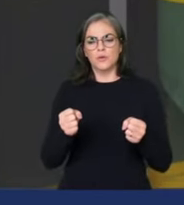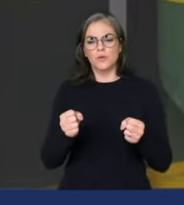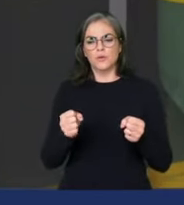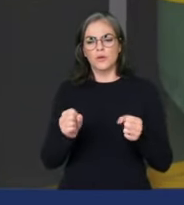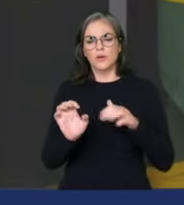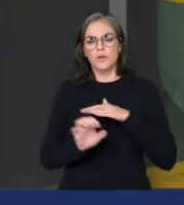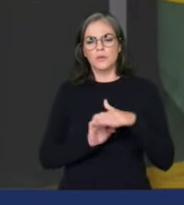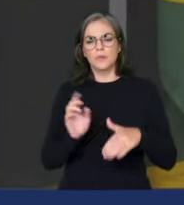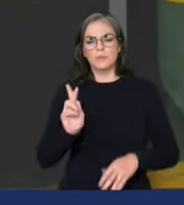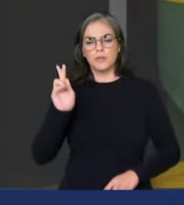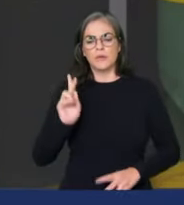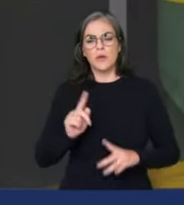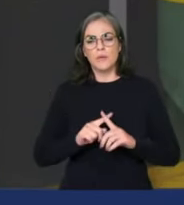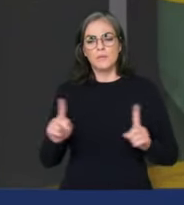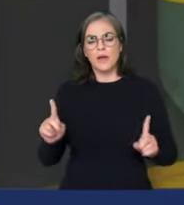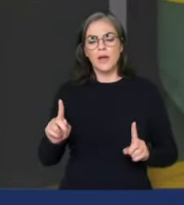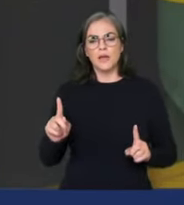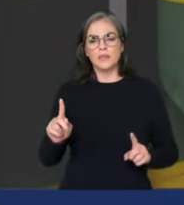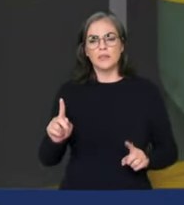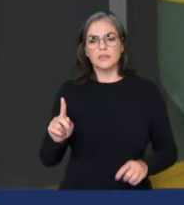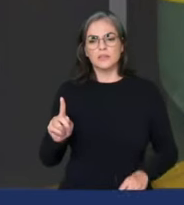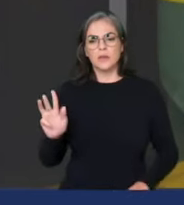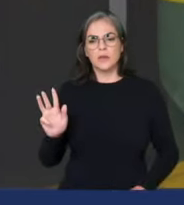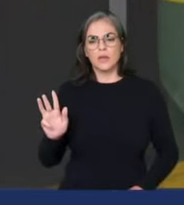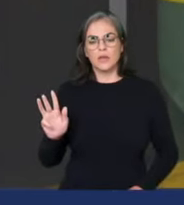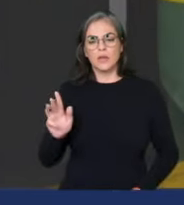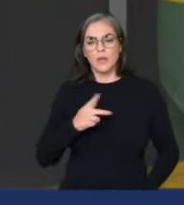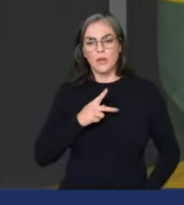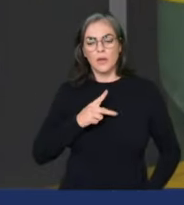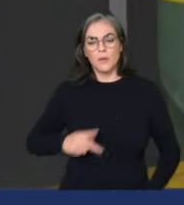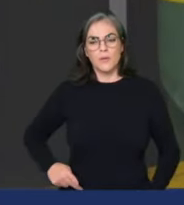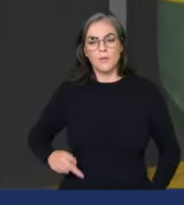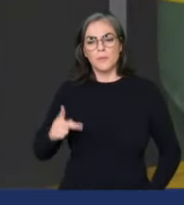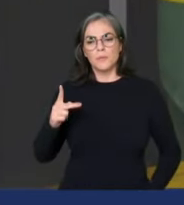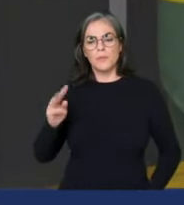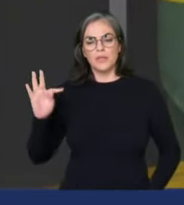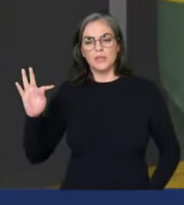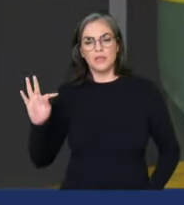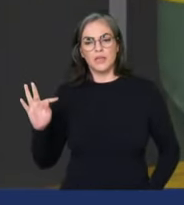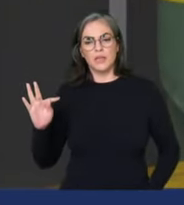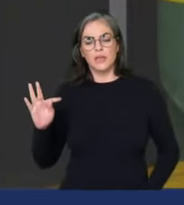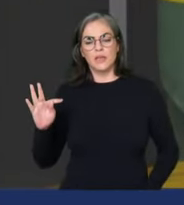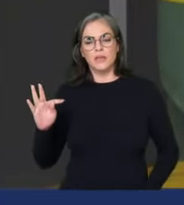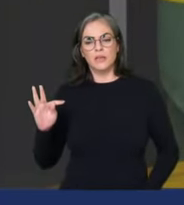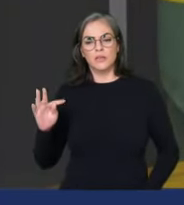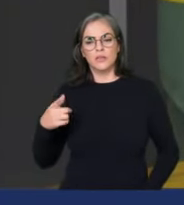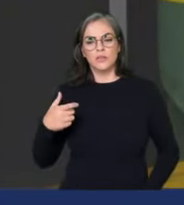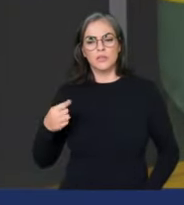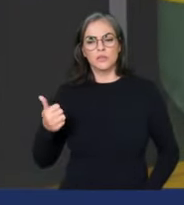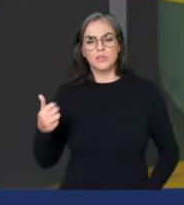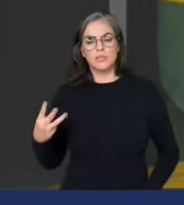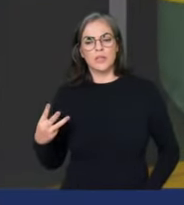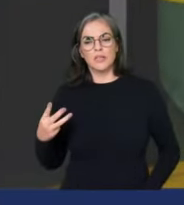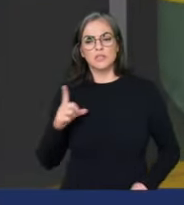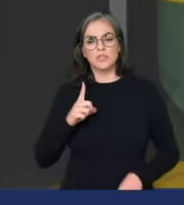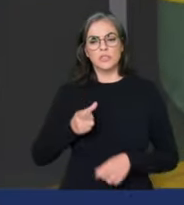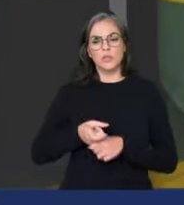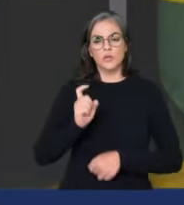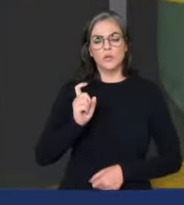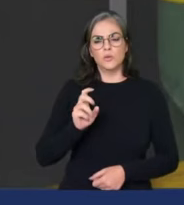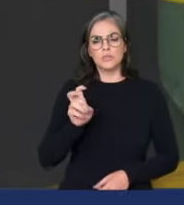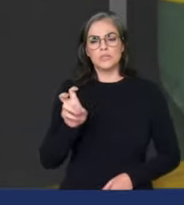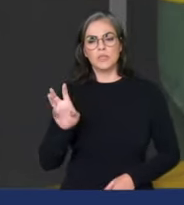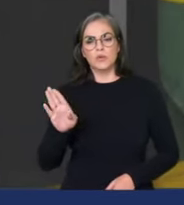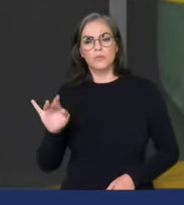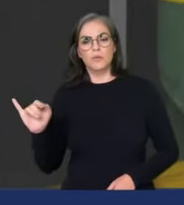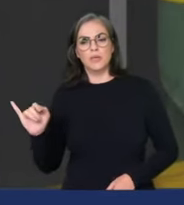ali em 2003, com a média dos governos de FHC de um lucro líquido de 5 bilhões de reais e chega ali ao final